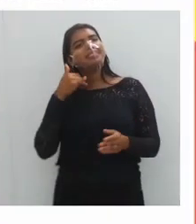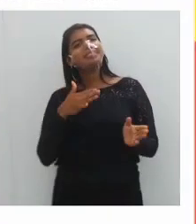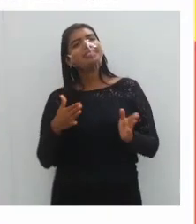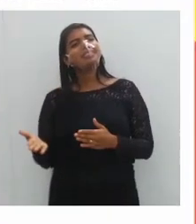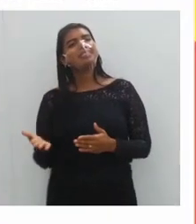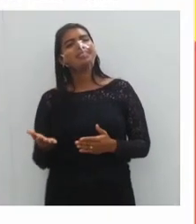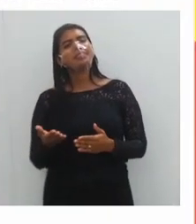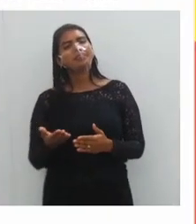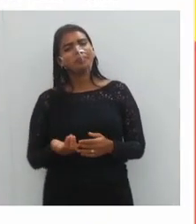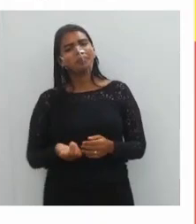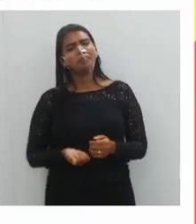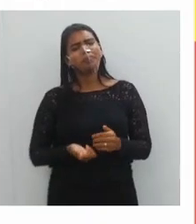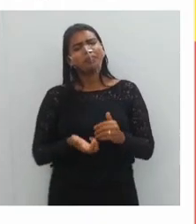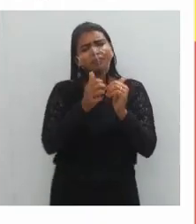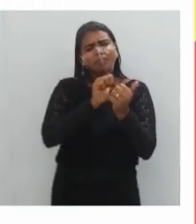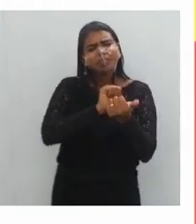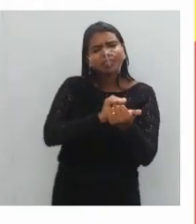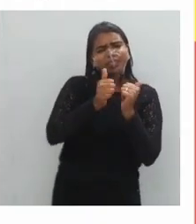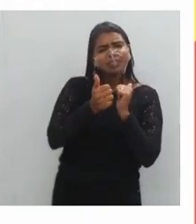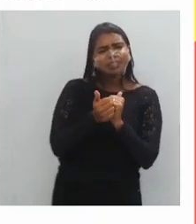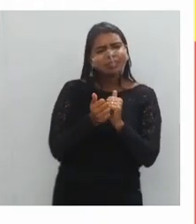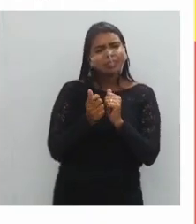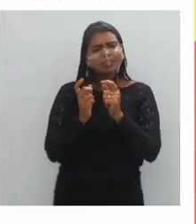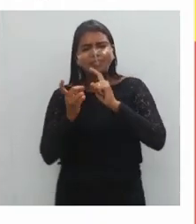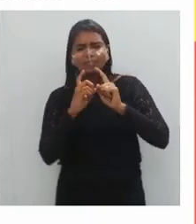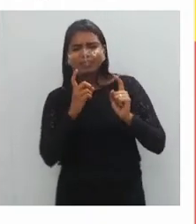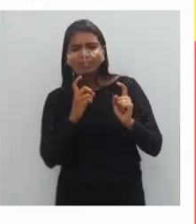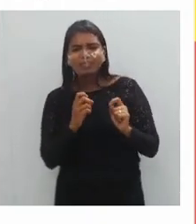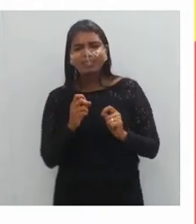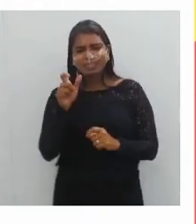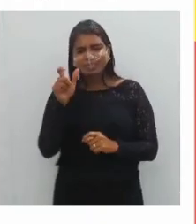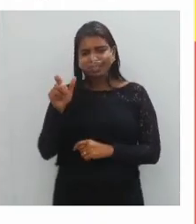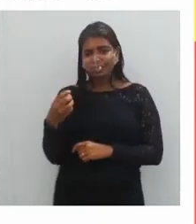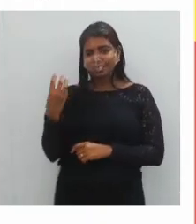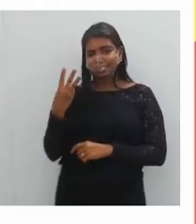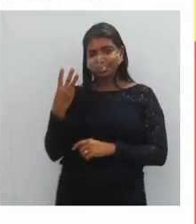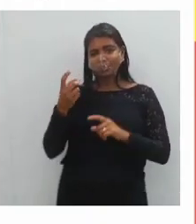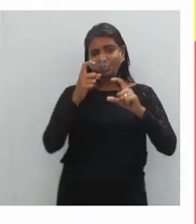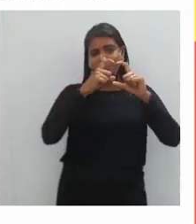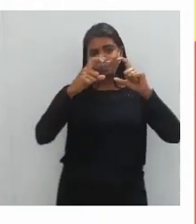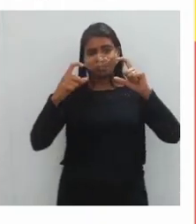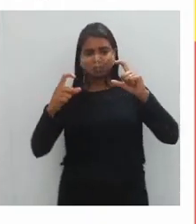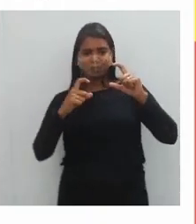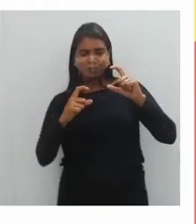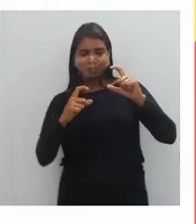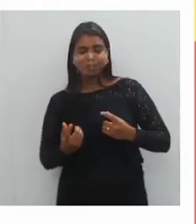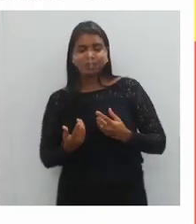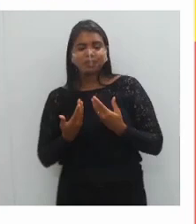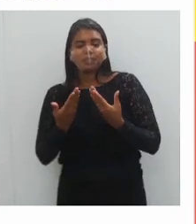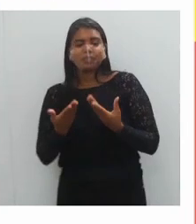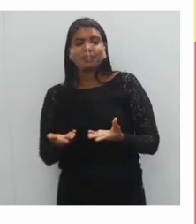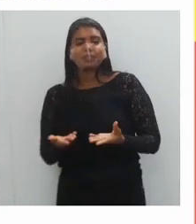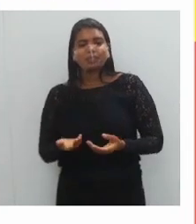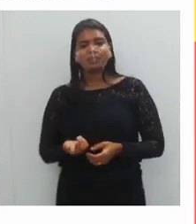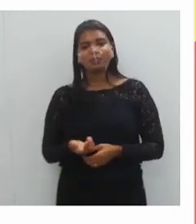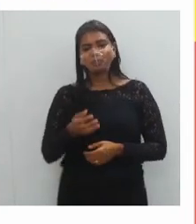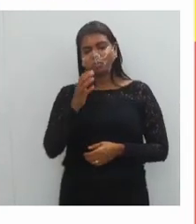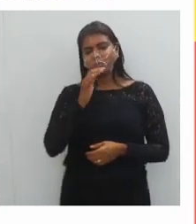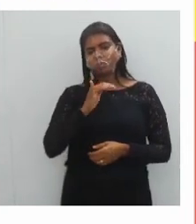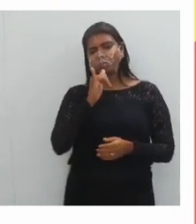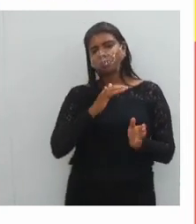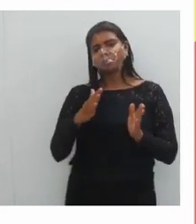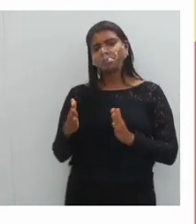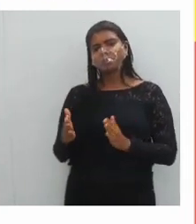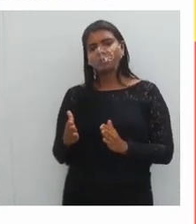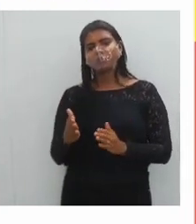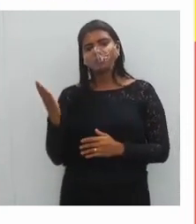Que estratégia argumentativa leva o personagem do terceiro quadrinho a persuadir sua interlocutora?